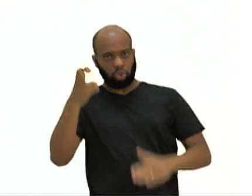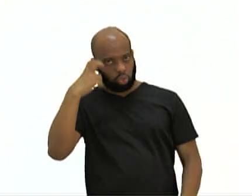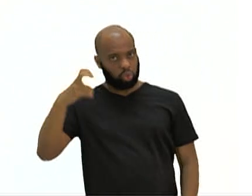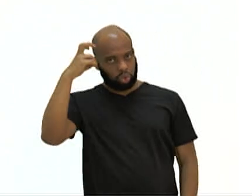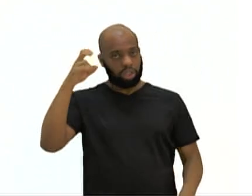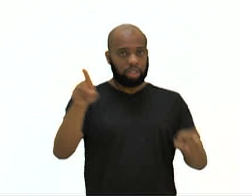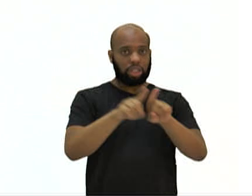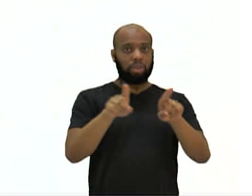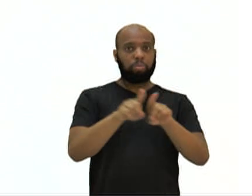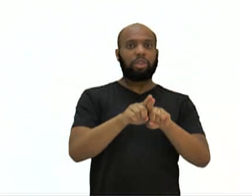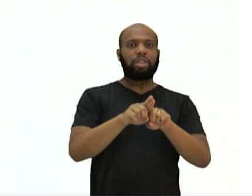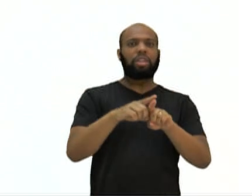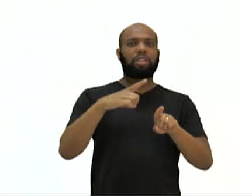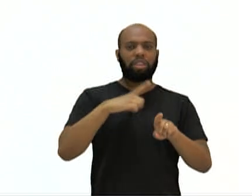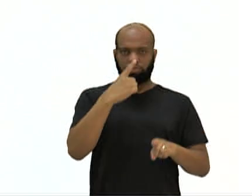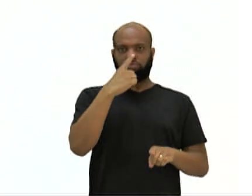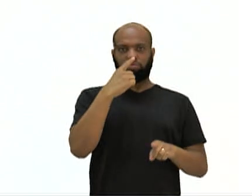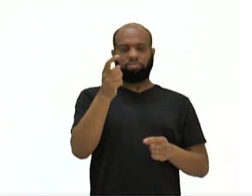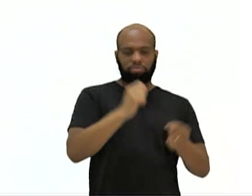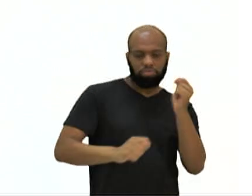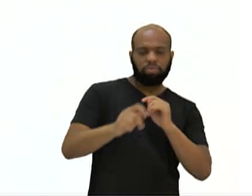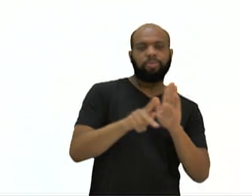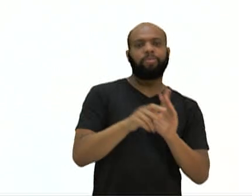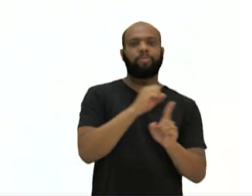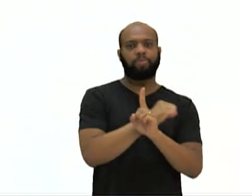da sociedade. Pensem lá.